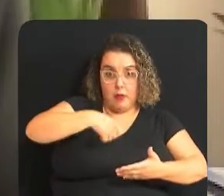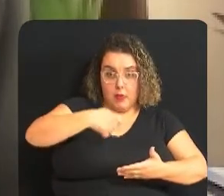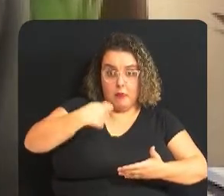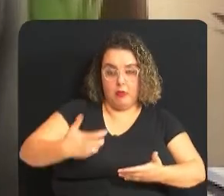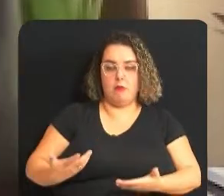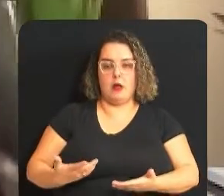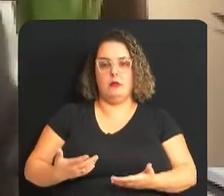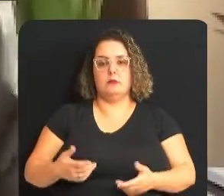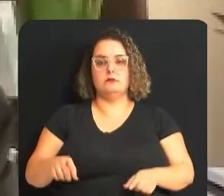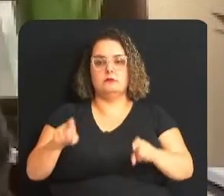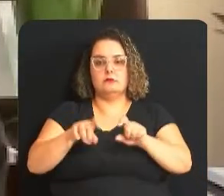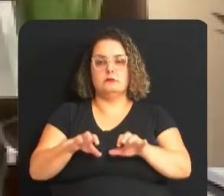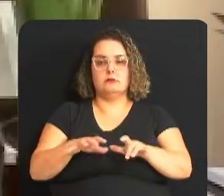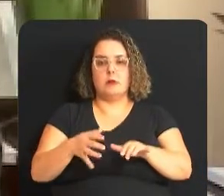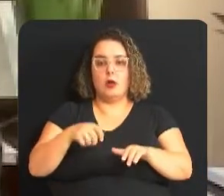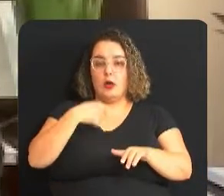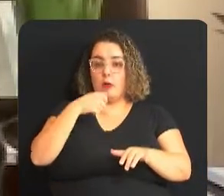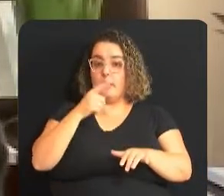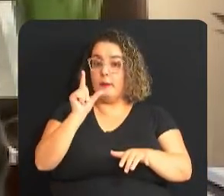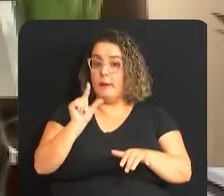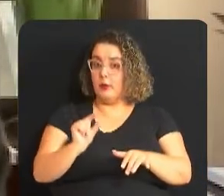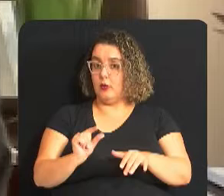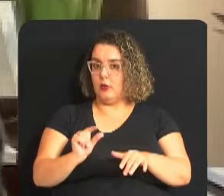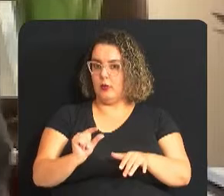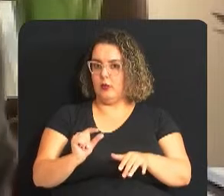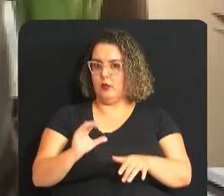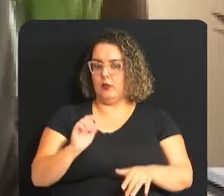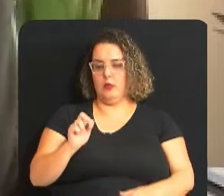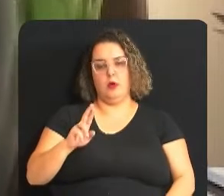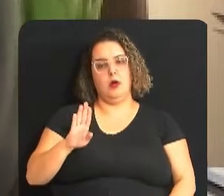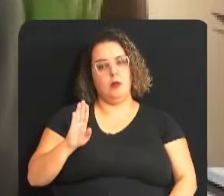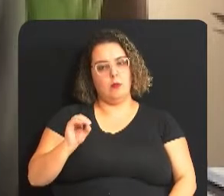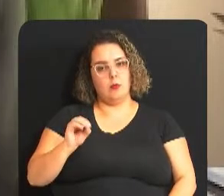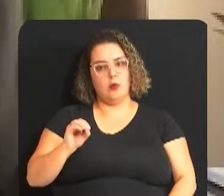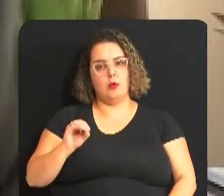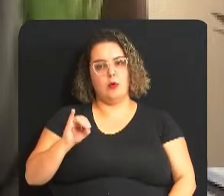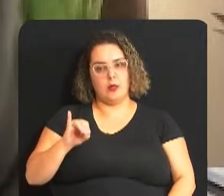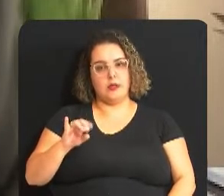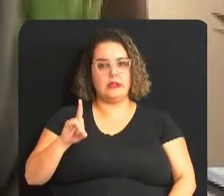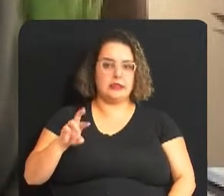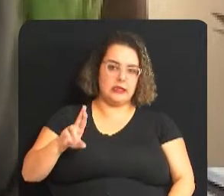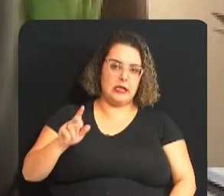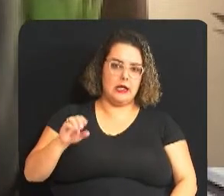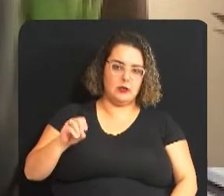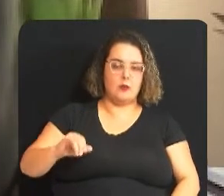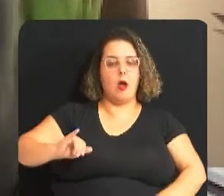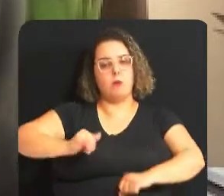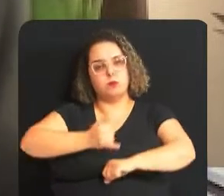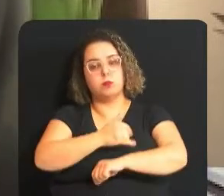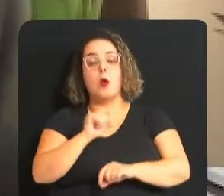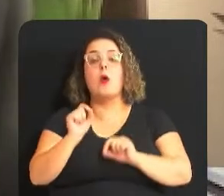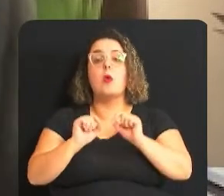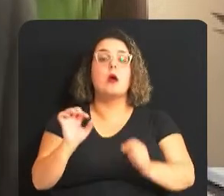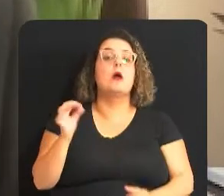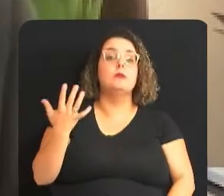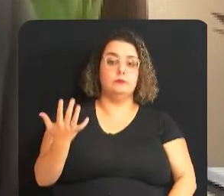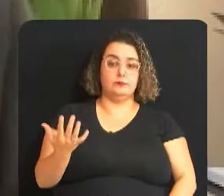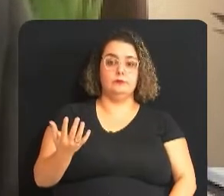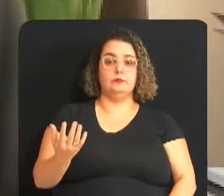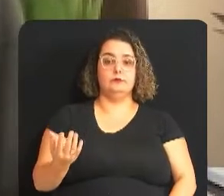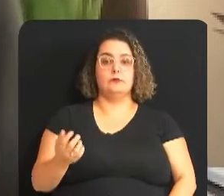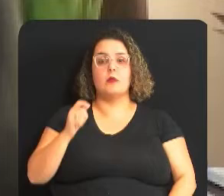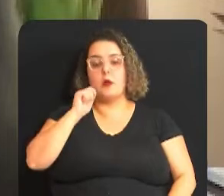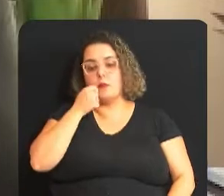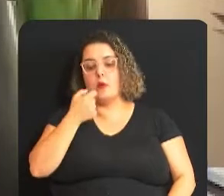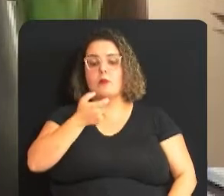no computador tem que comer pouco carboidrato. Senão ele vai engordar. O que acontece com as casas? O pessoal come muito pão,